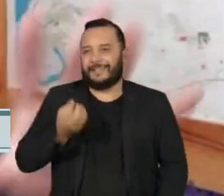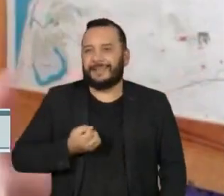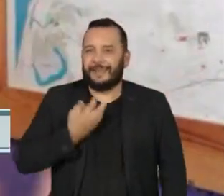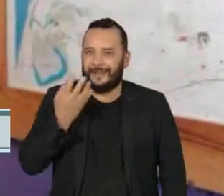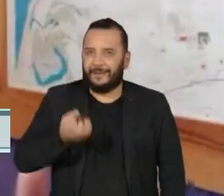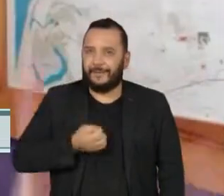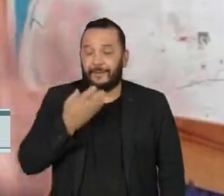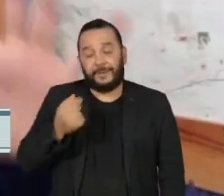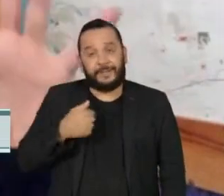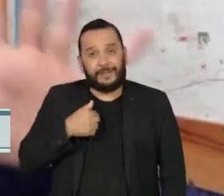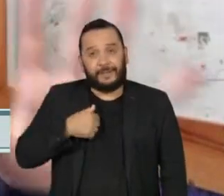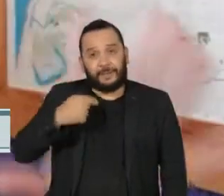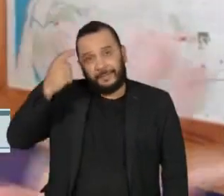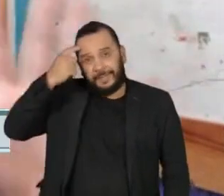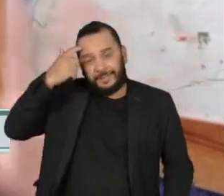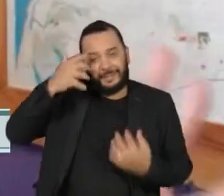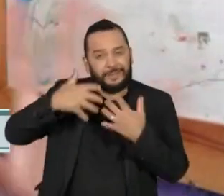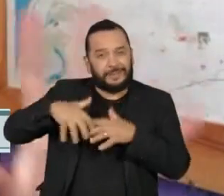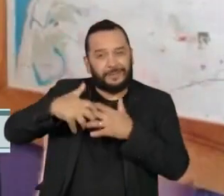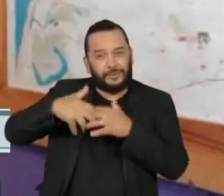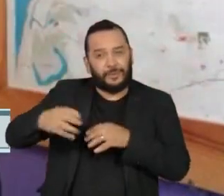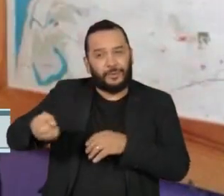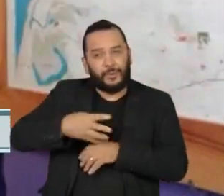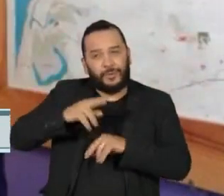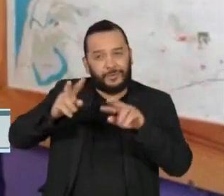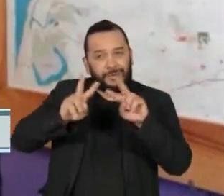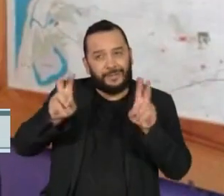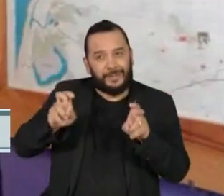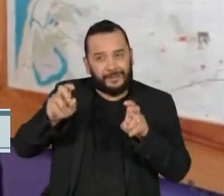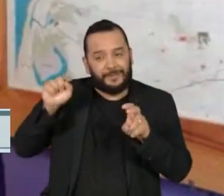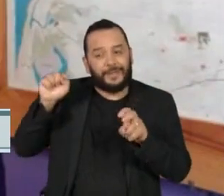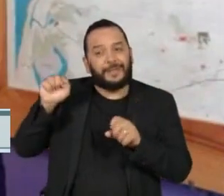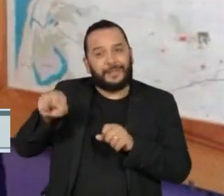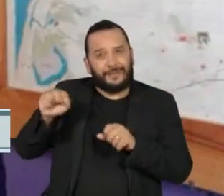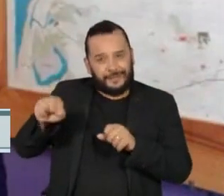mapear aí um tema, um assunto que talvez a render algum outro projeto também.